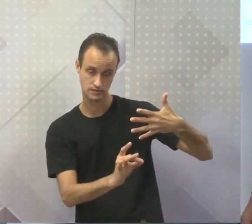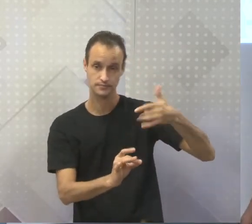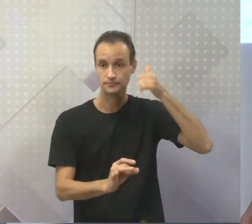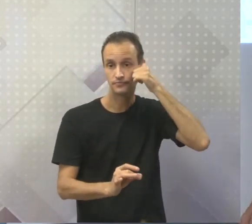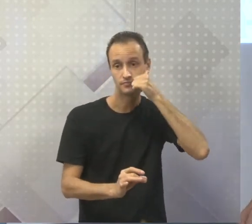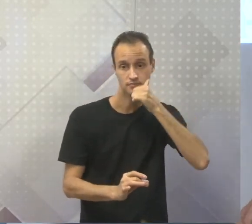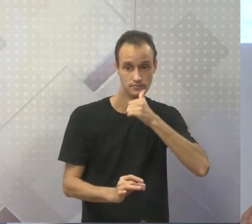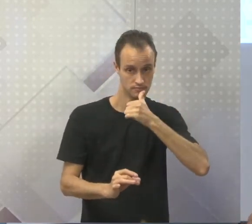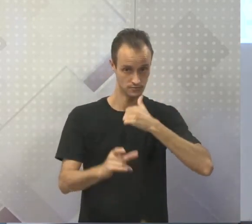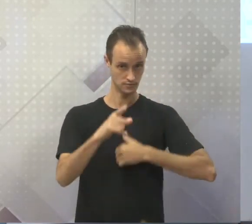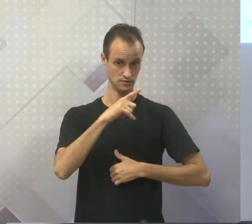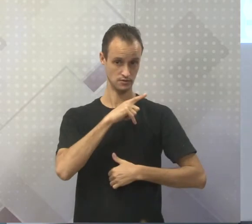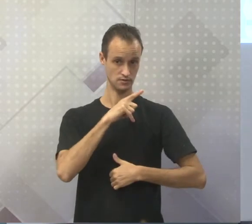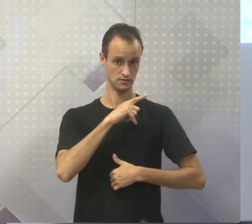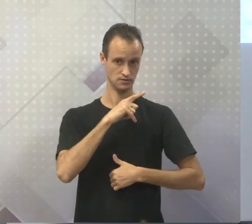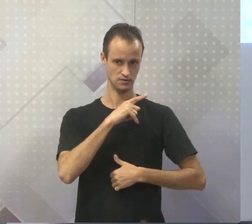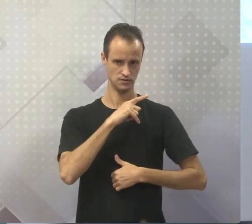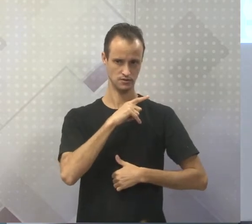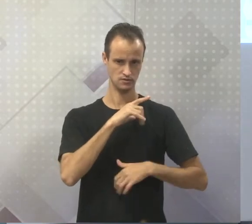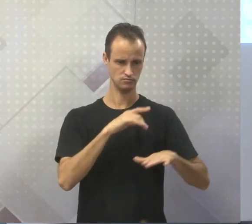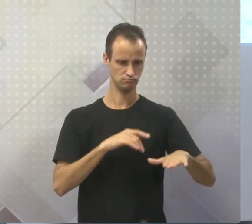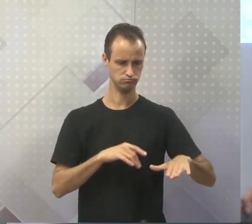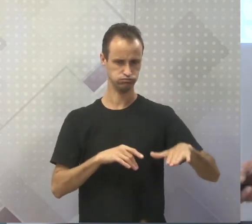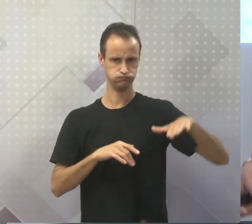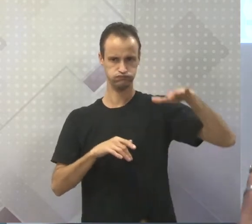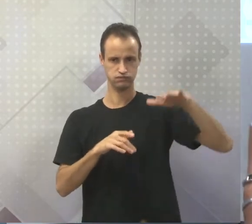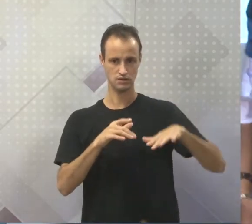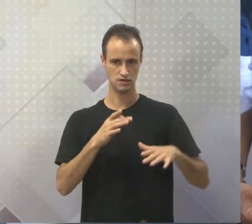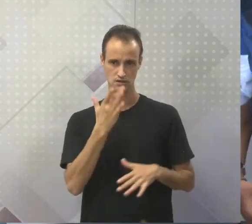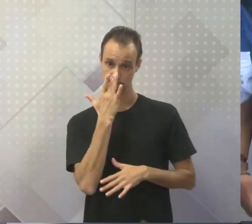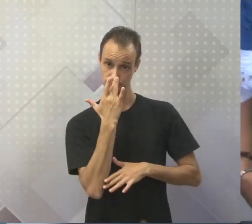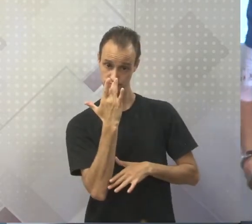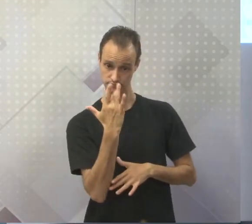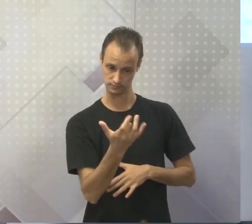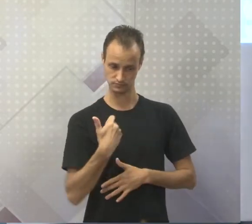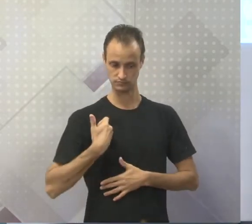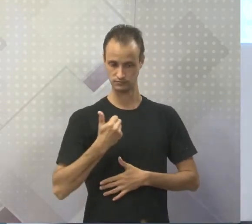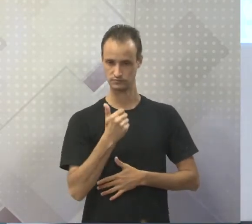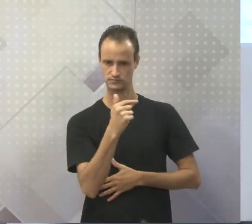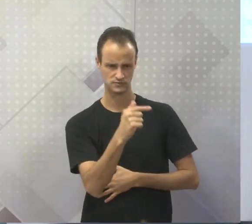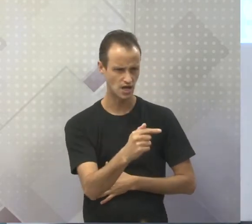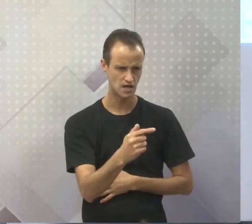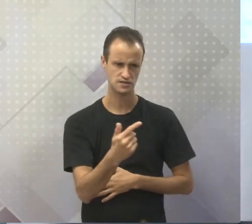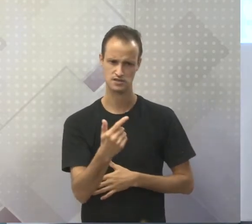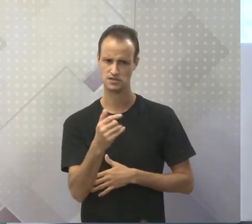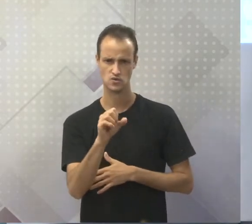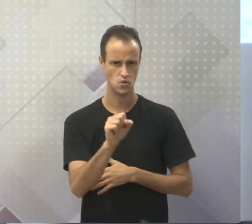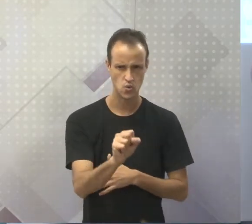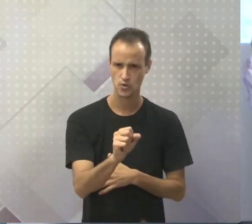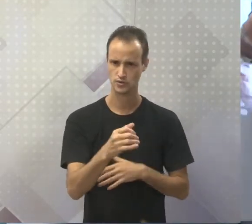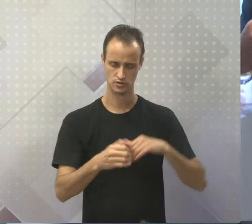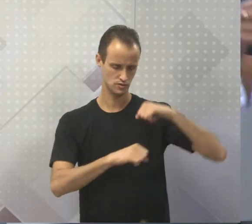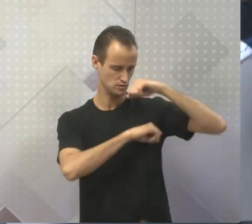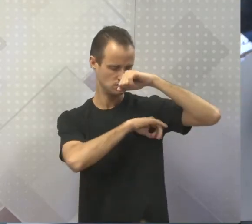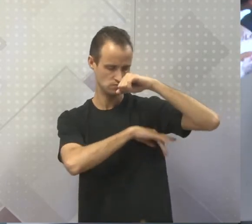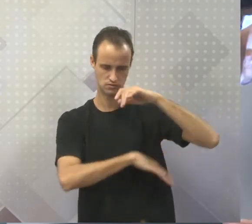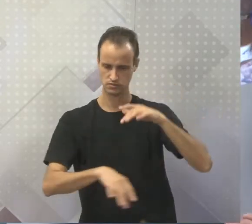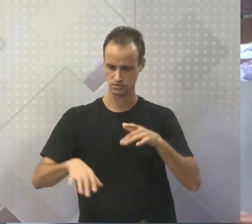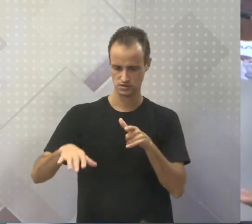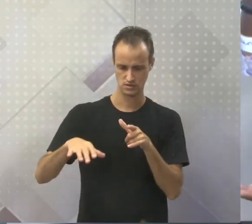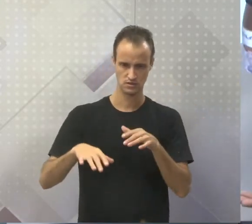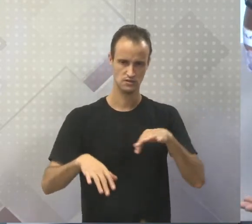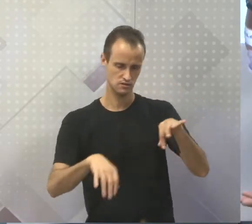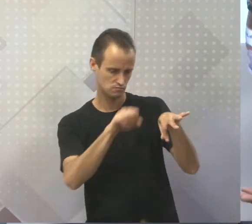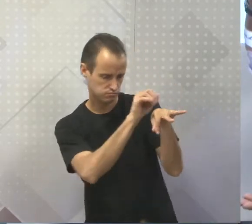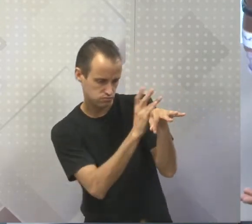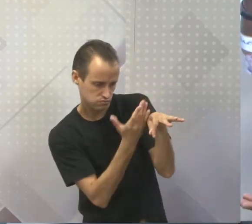meninas que têm puberdade precoce, 6, 7 anos, 8, já começa a aparecer pelos pubianos, mama, uma